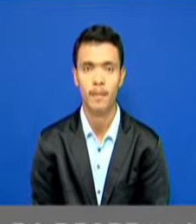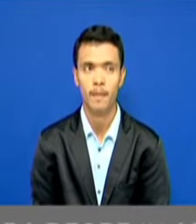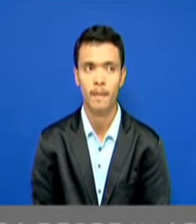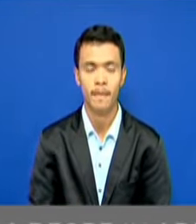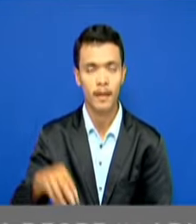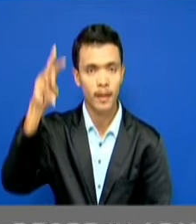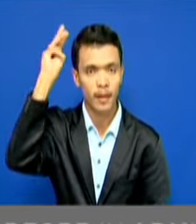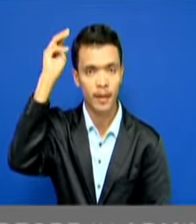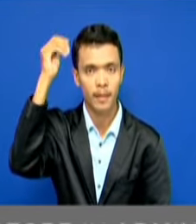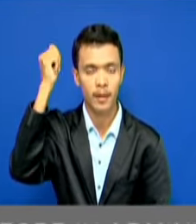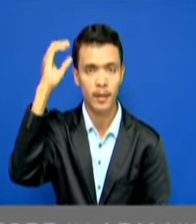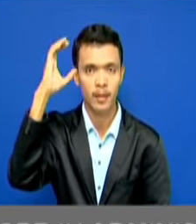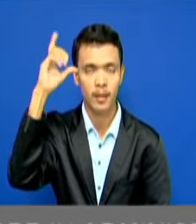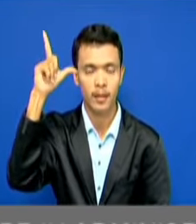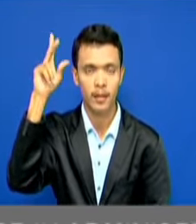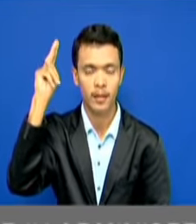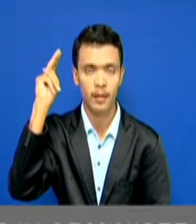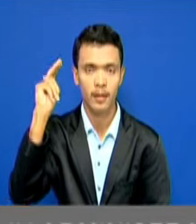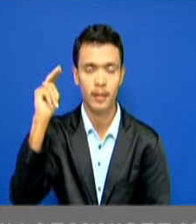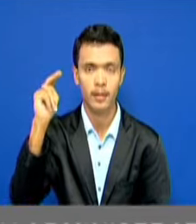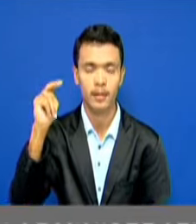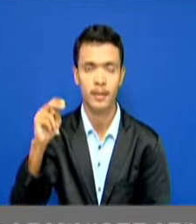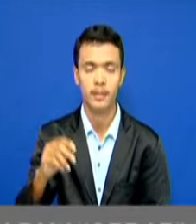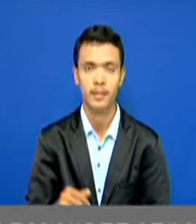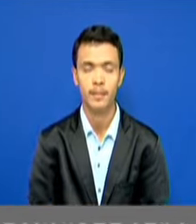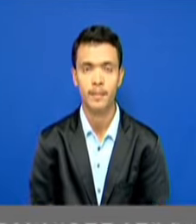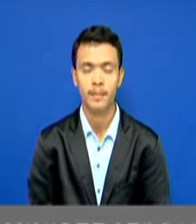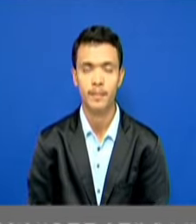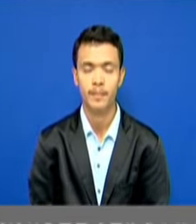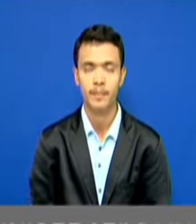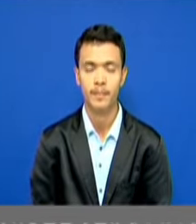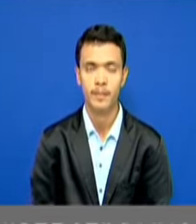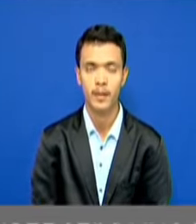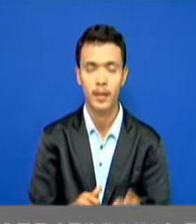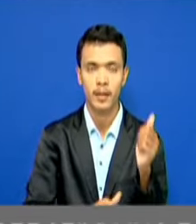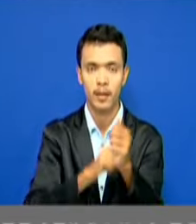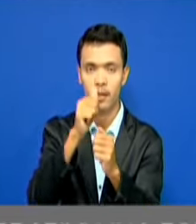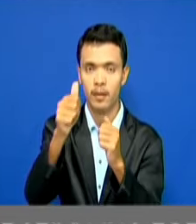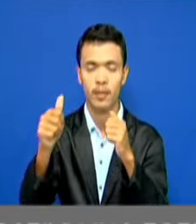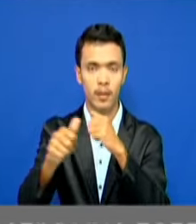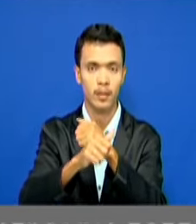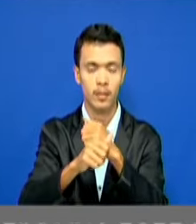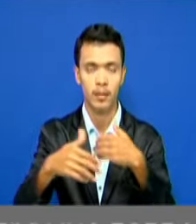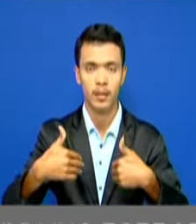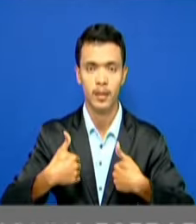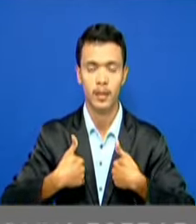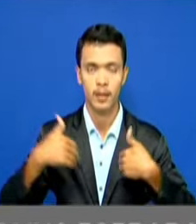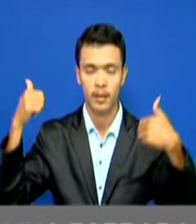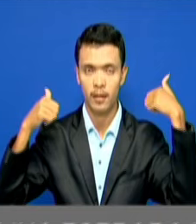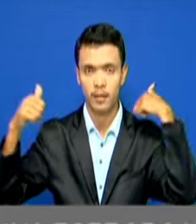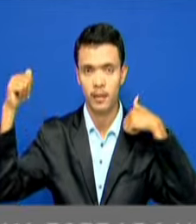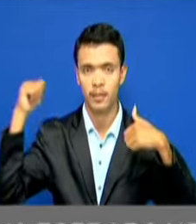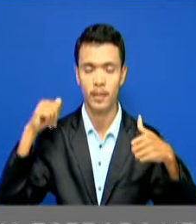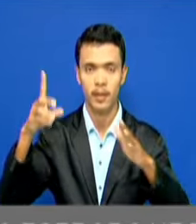Ministro Assunto Combatente Libertação Nacional Zilda Costa Onsoro ratou o assunto nem e a atividade